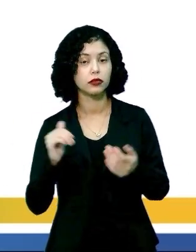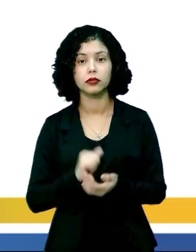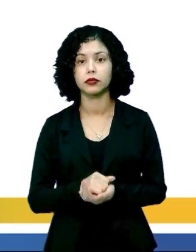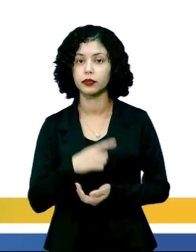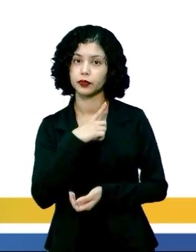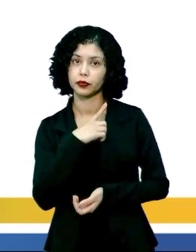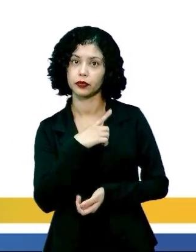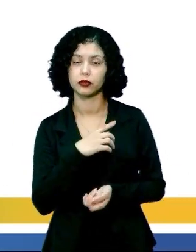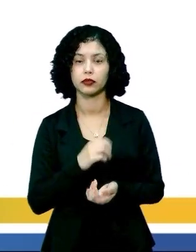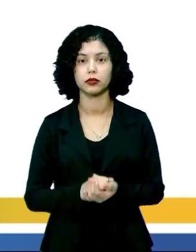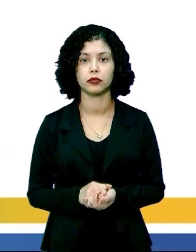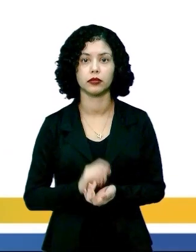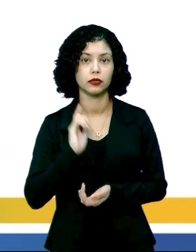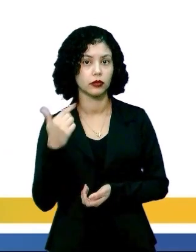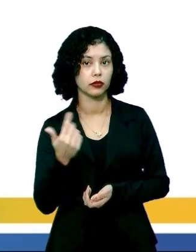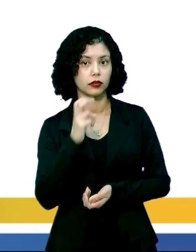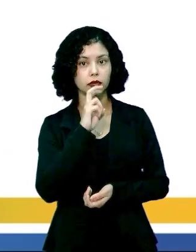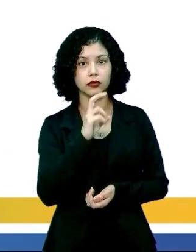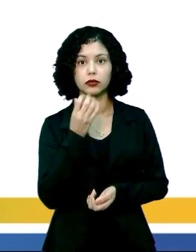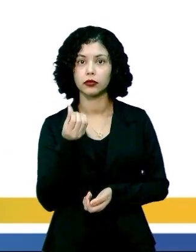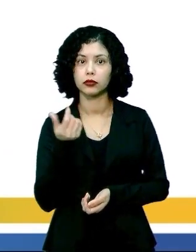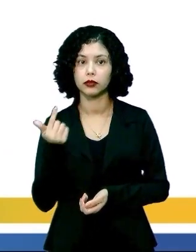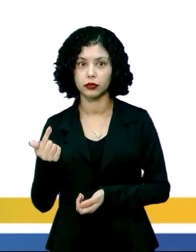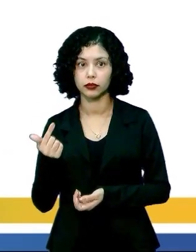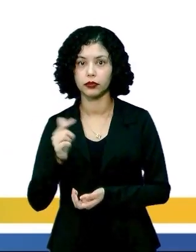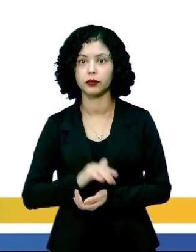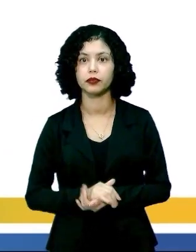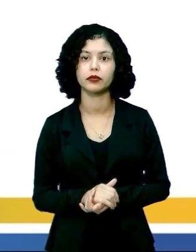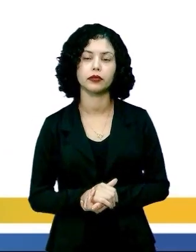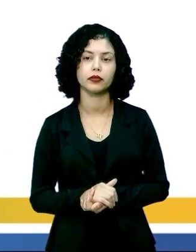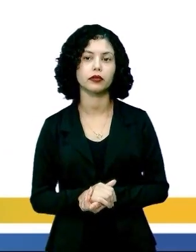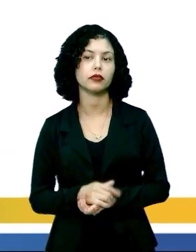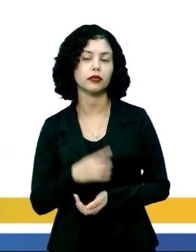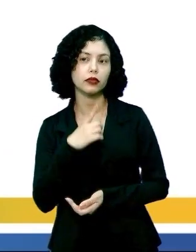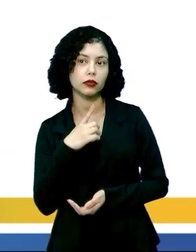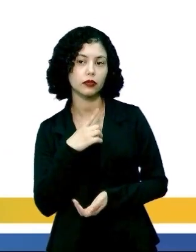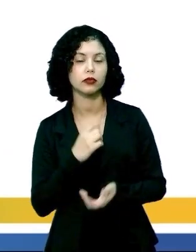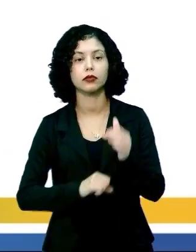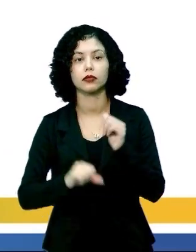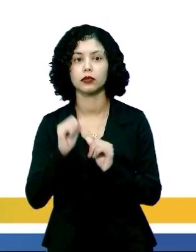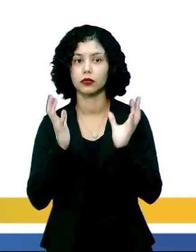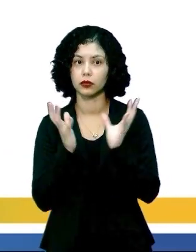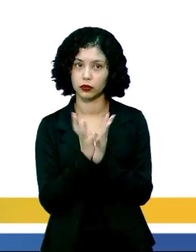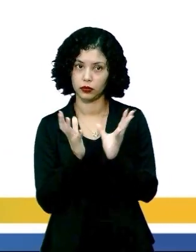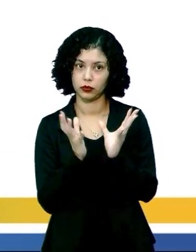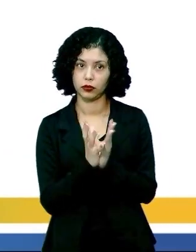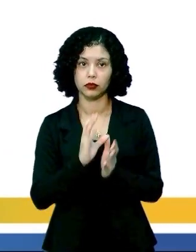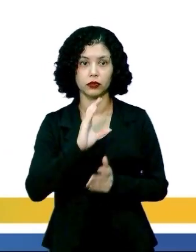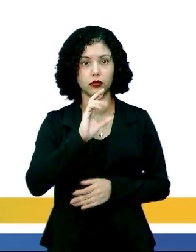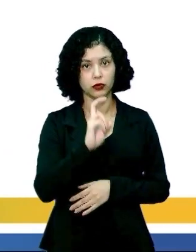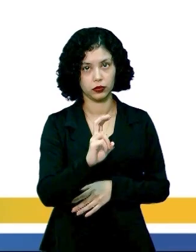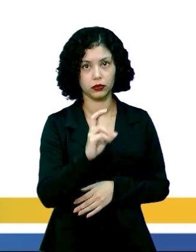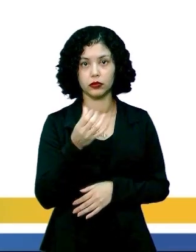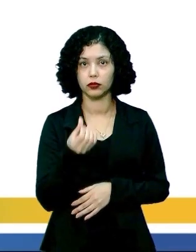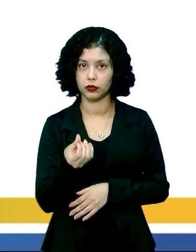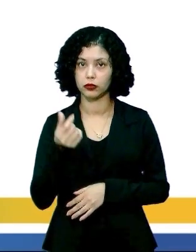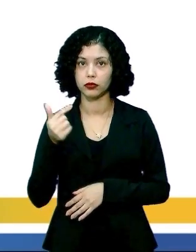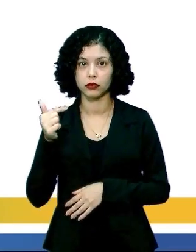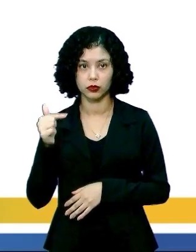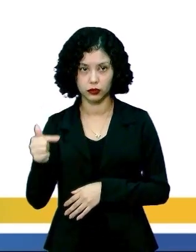temos aí o outro 5, 6 e 7. Temos que o seu contradomínio é